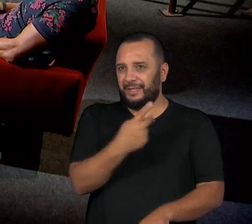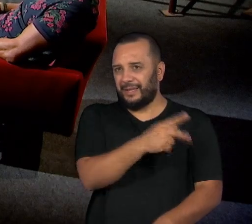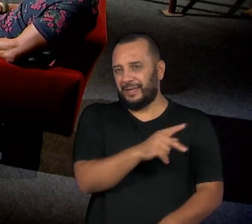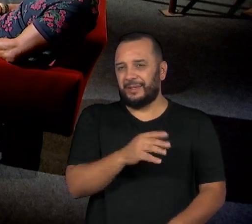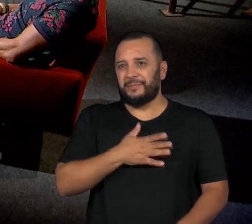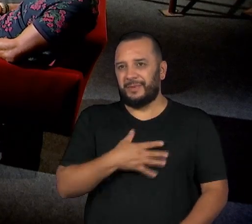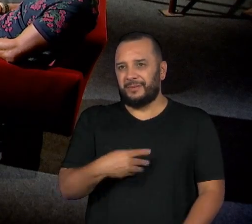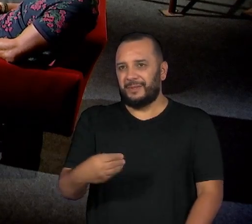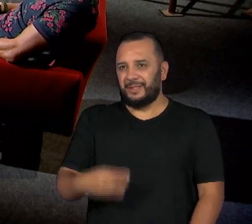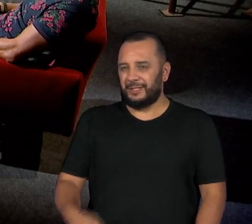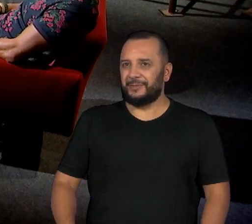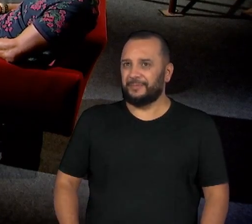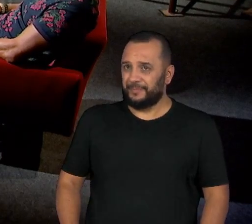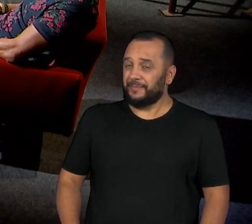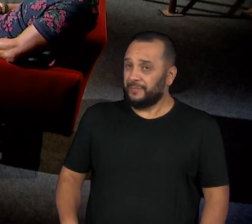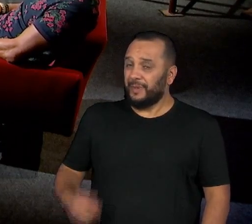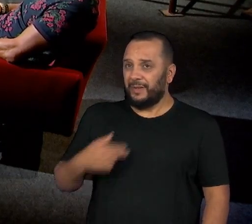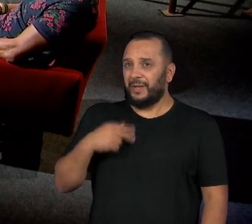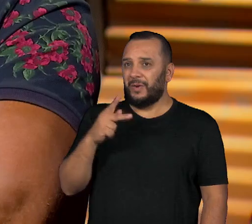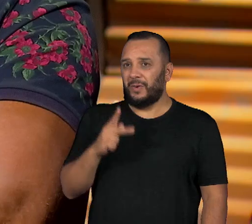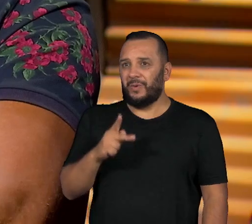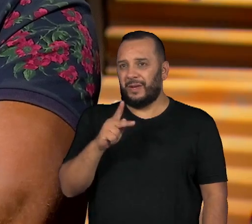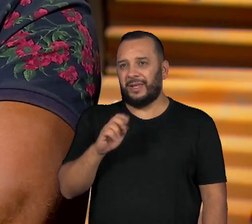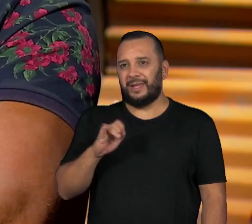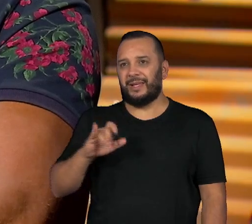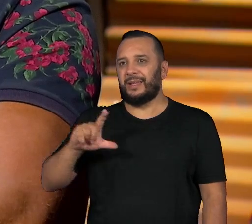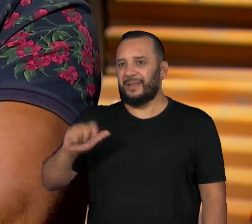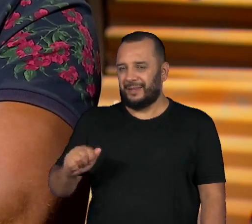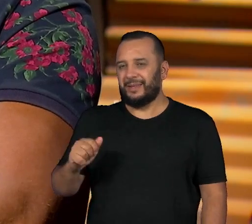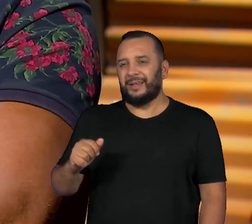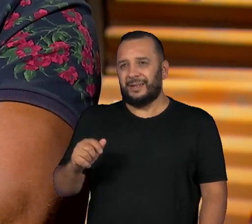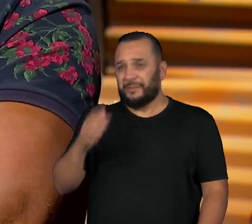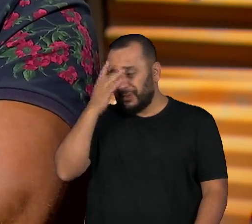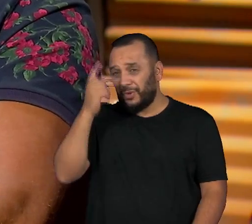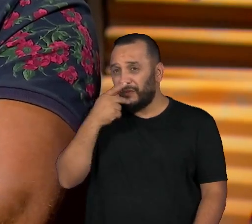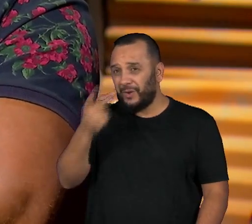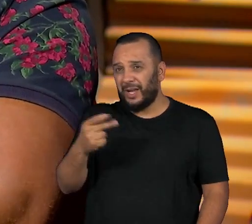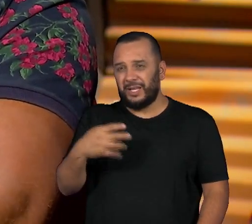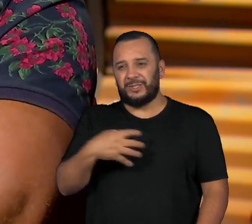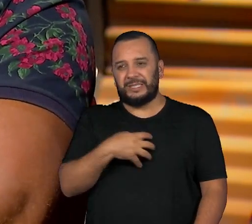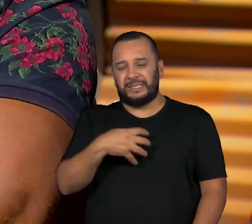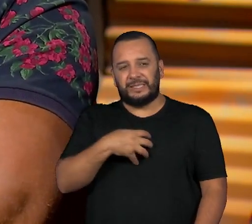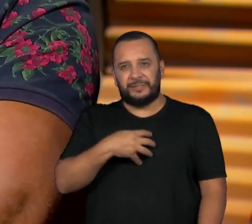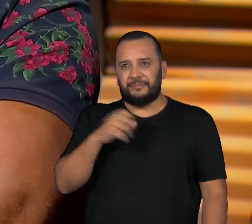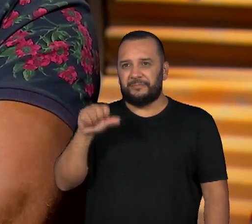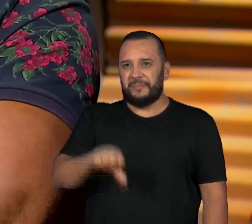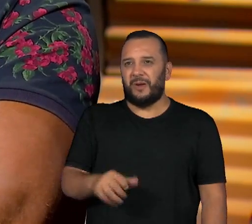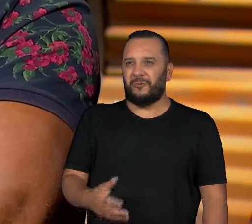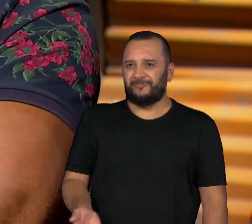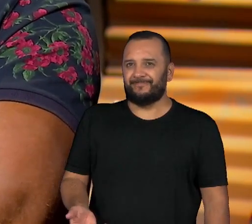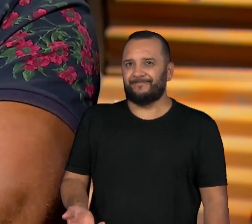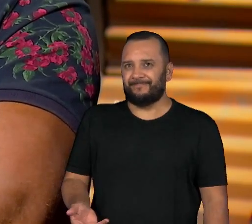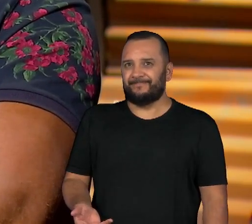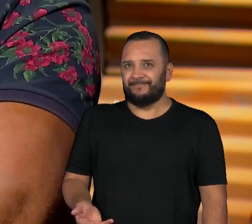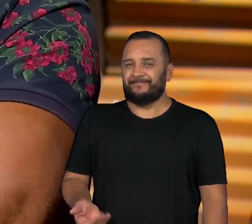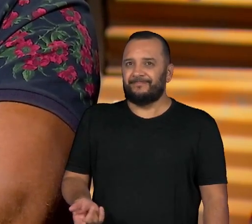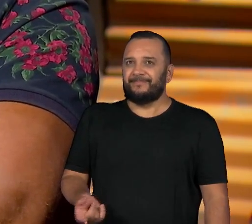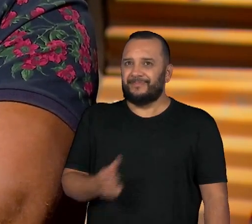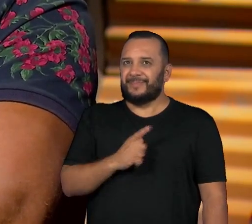louco. Toda vez que toca no nome dela, eu fico malzinho, assim, eu começo, poxa, ainda existe